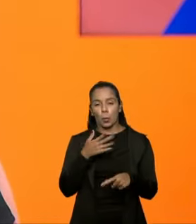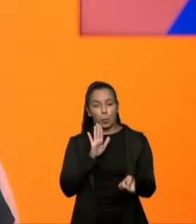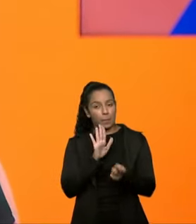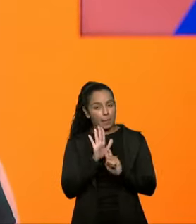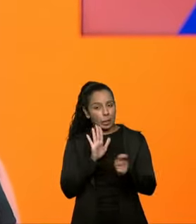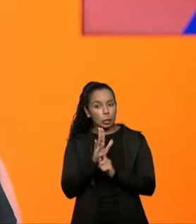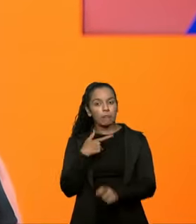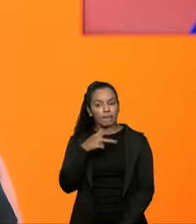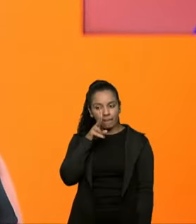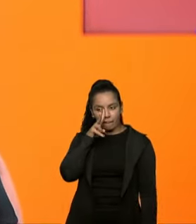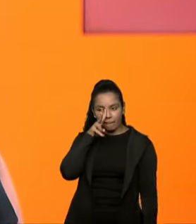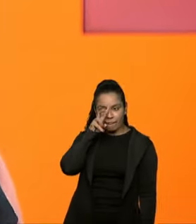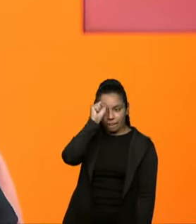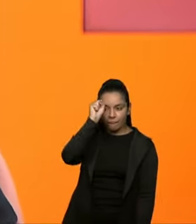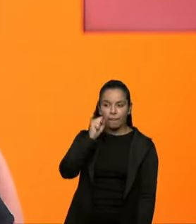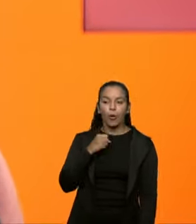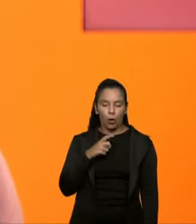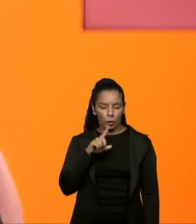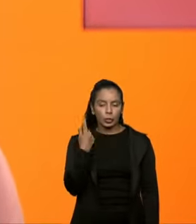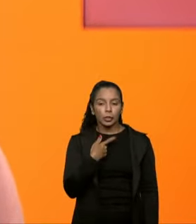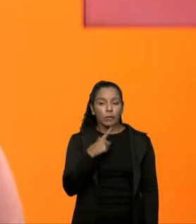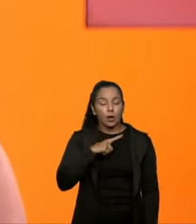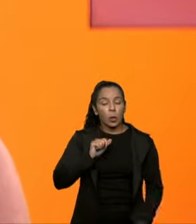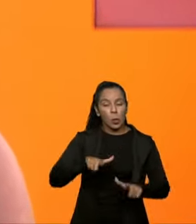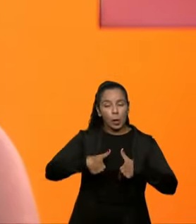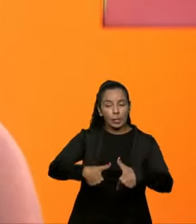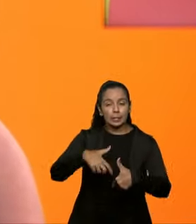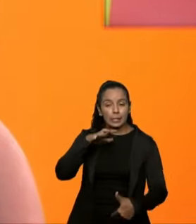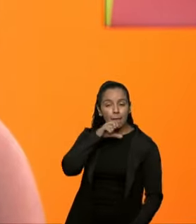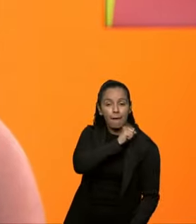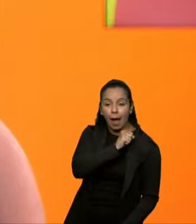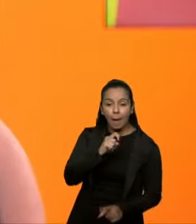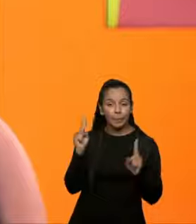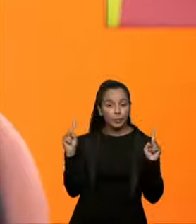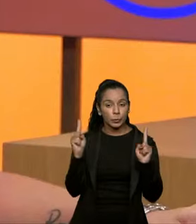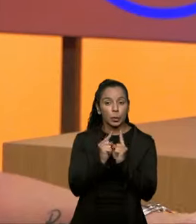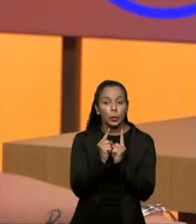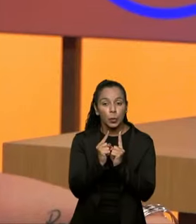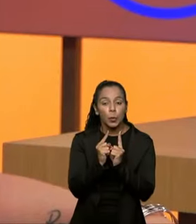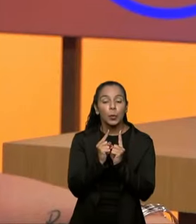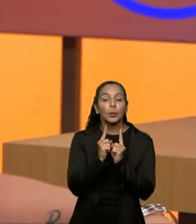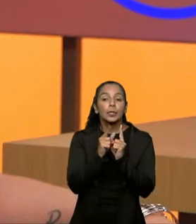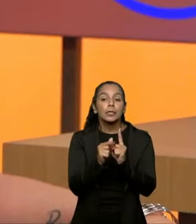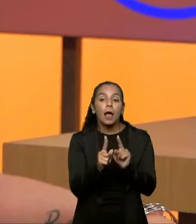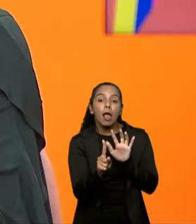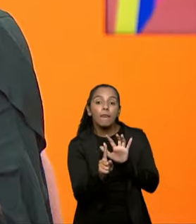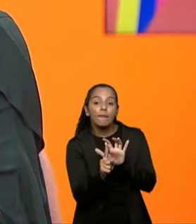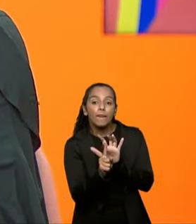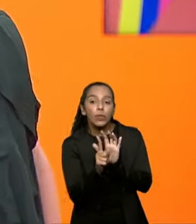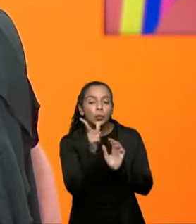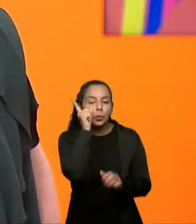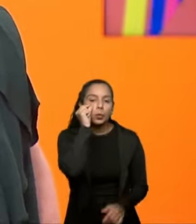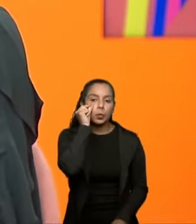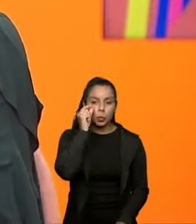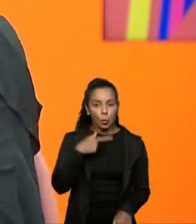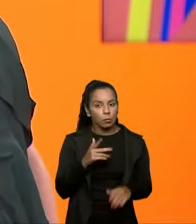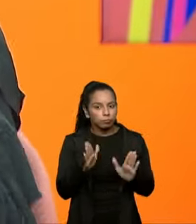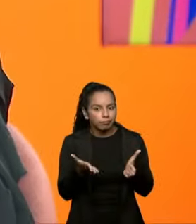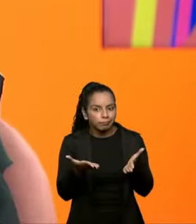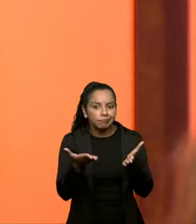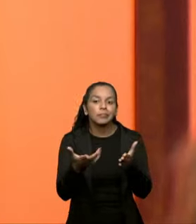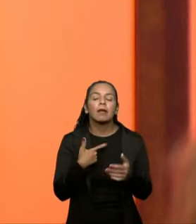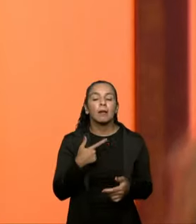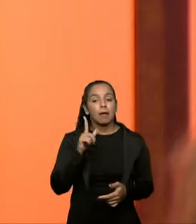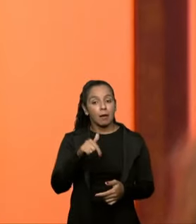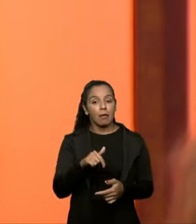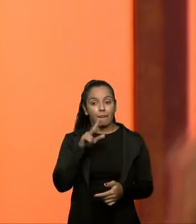potente e com uma ação muito rápida e curta. Que é indutora do sono. Ele induz rapidamente, ele é potente e